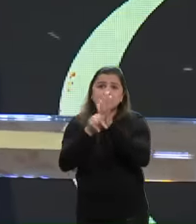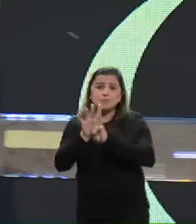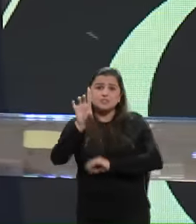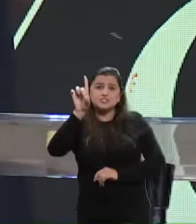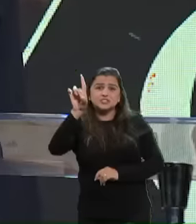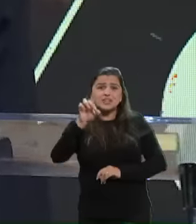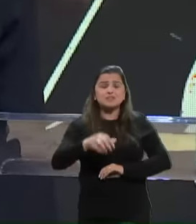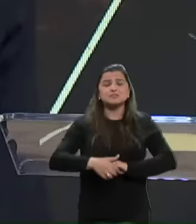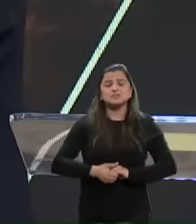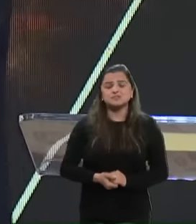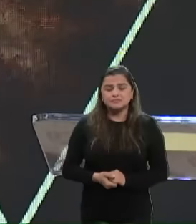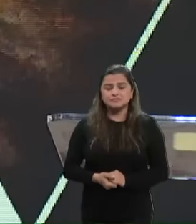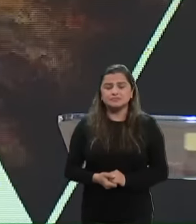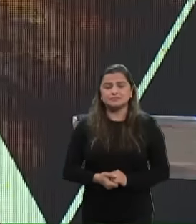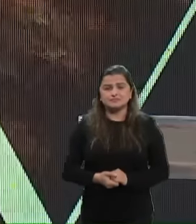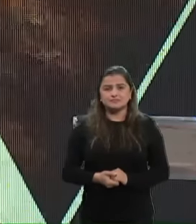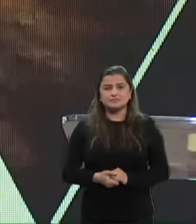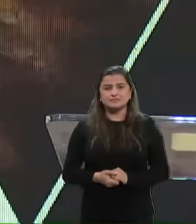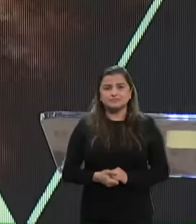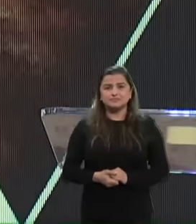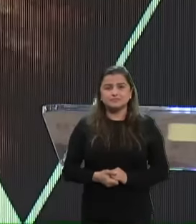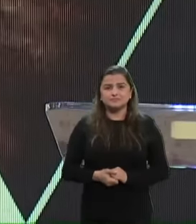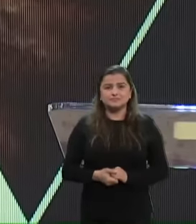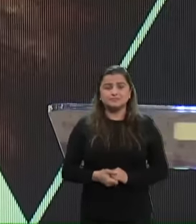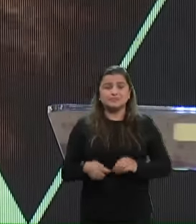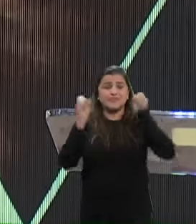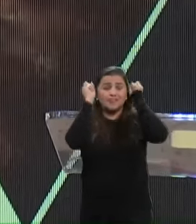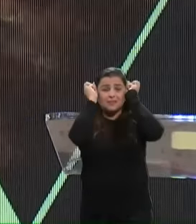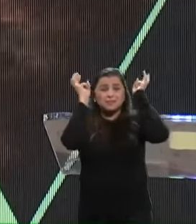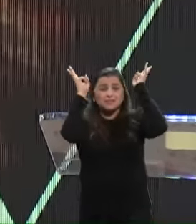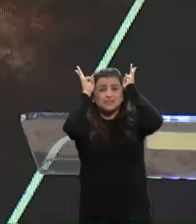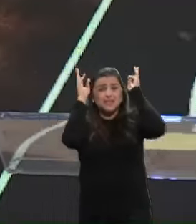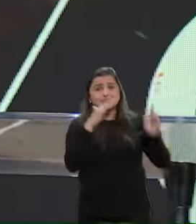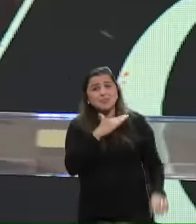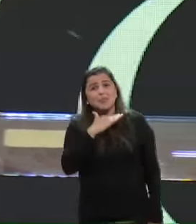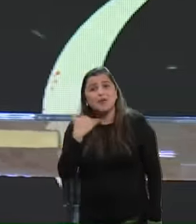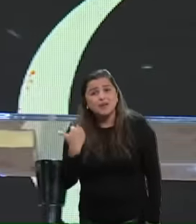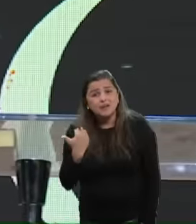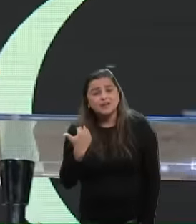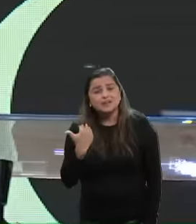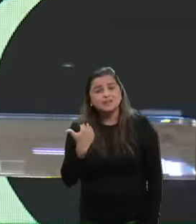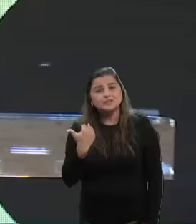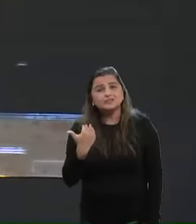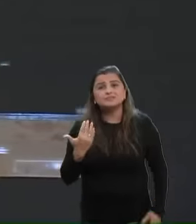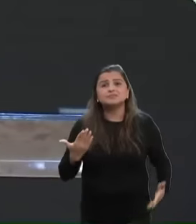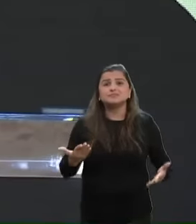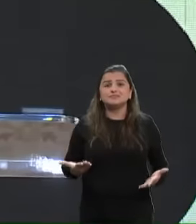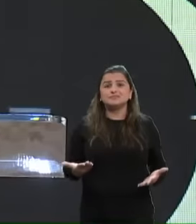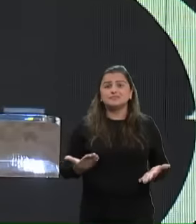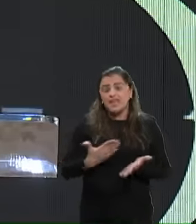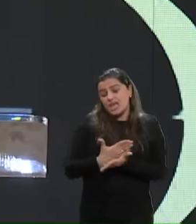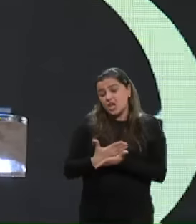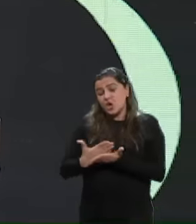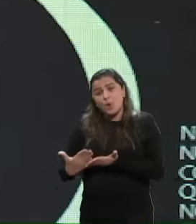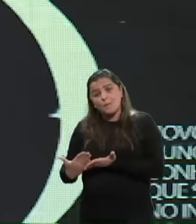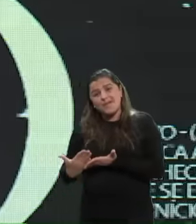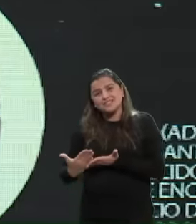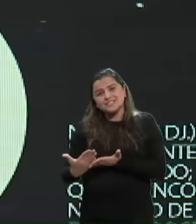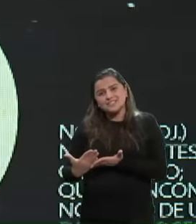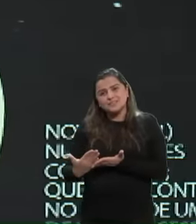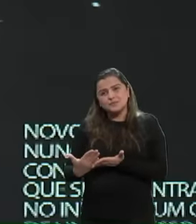Glória a Deus. Só que Moisés estava morto. E com a morte de Moisés começa uma transição,